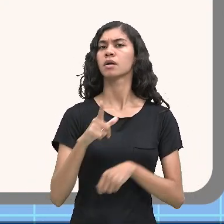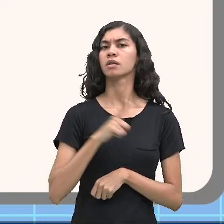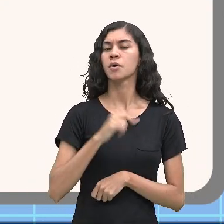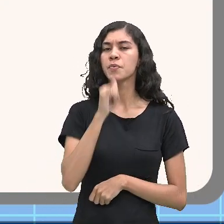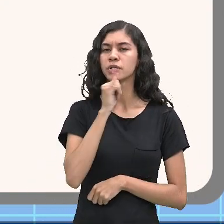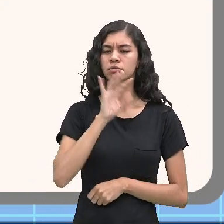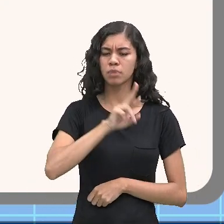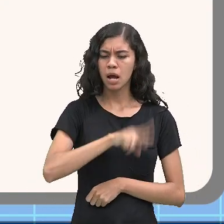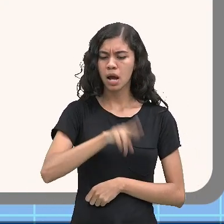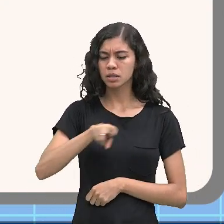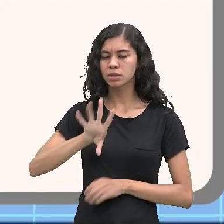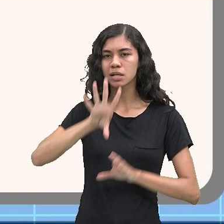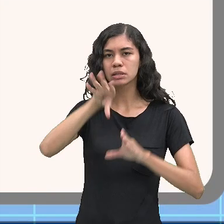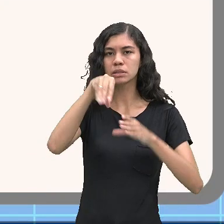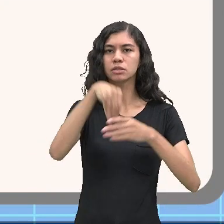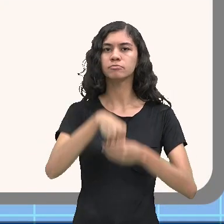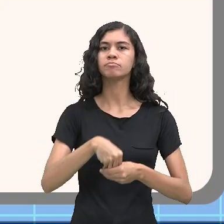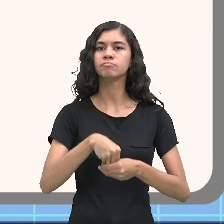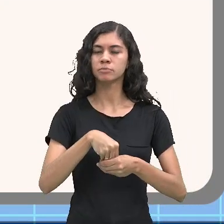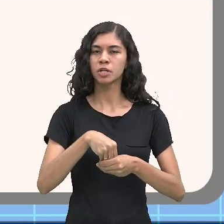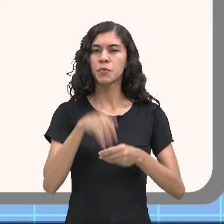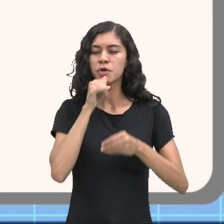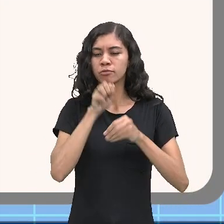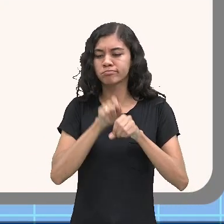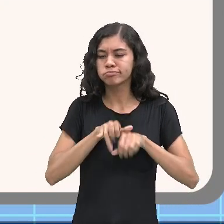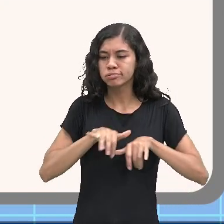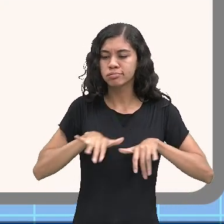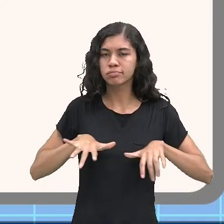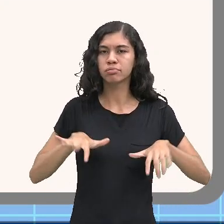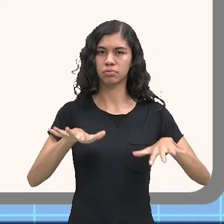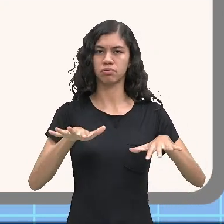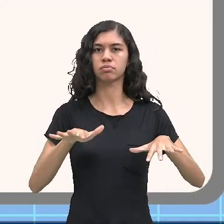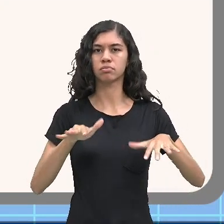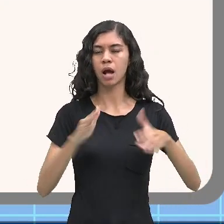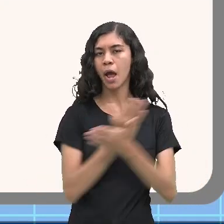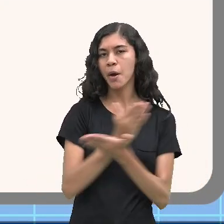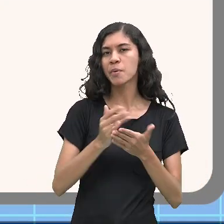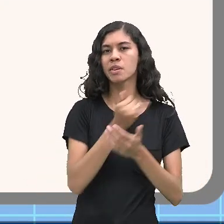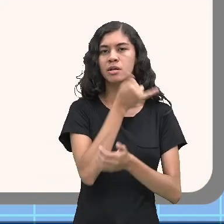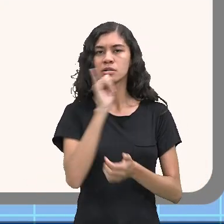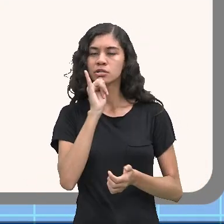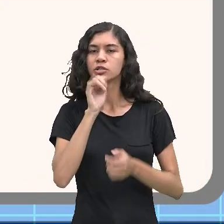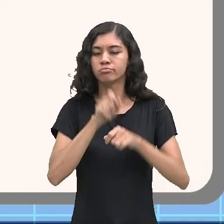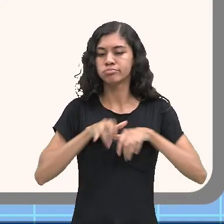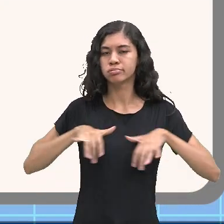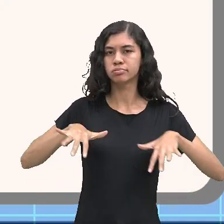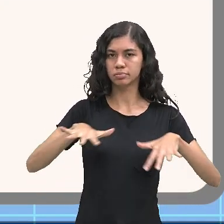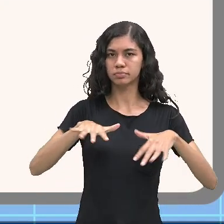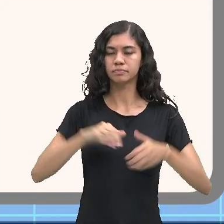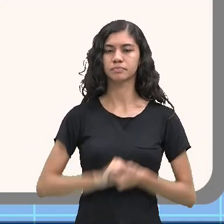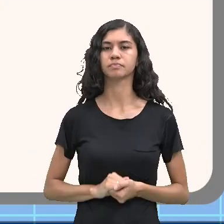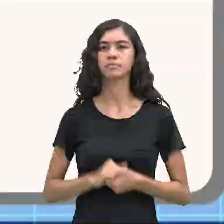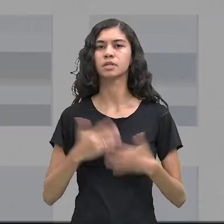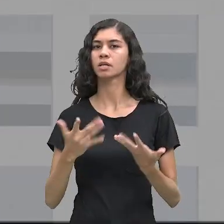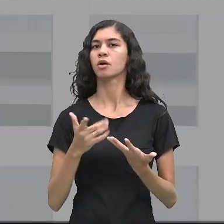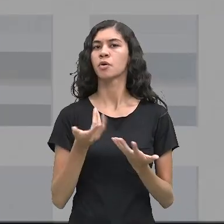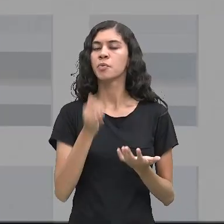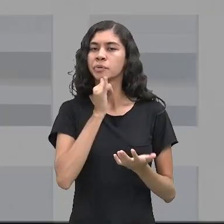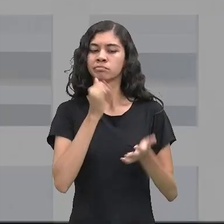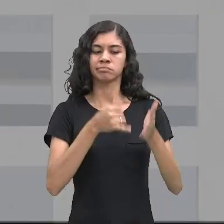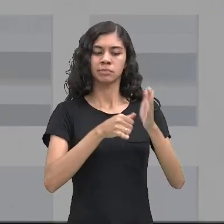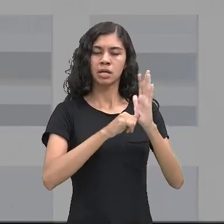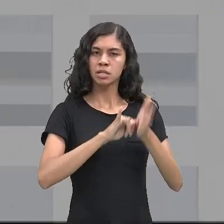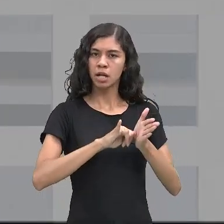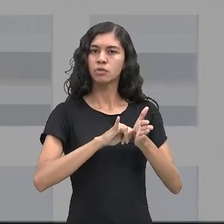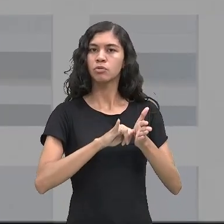resistência interna que dissipa parte da sua energia, não é? Então veja, nós temos aí que o gerador ele possui